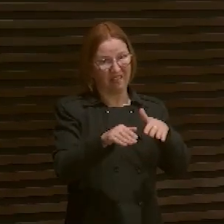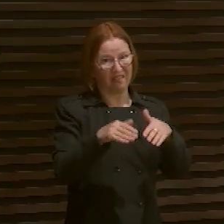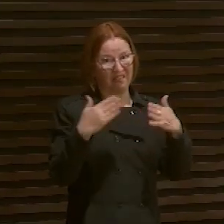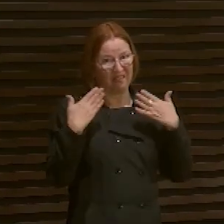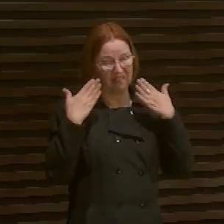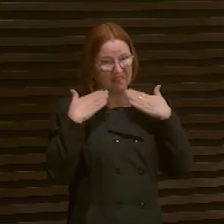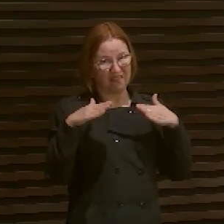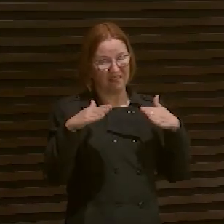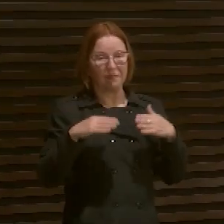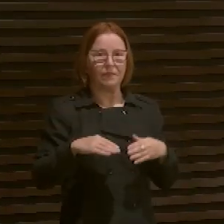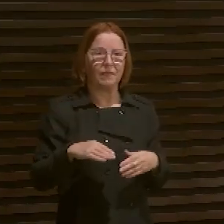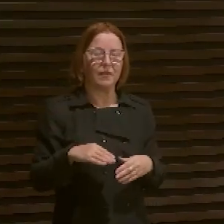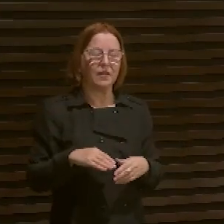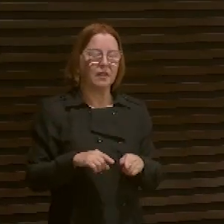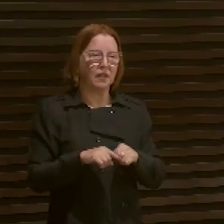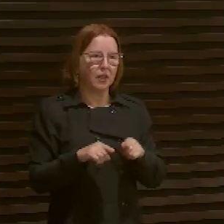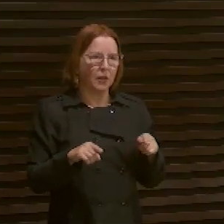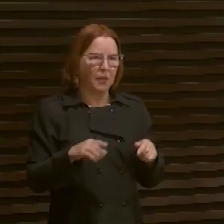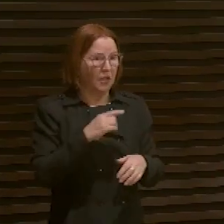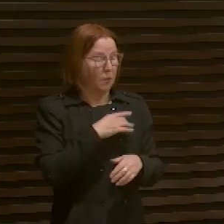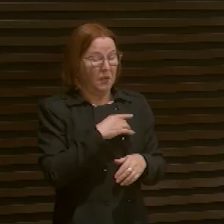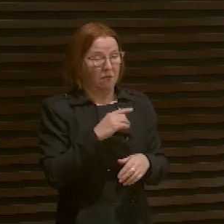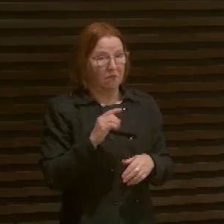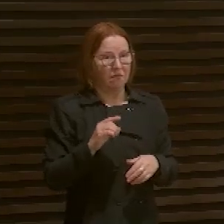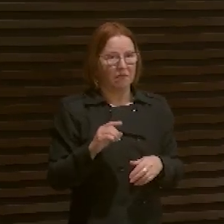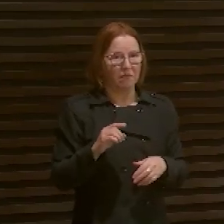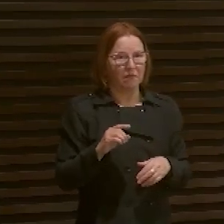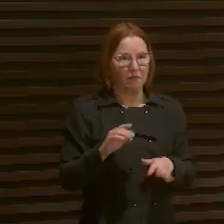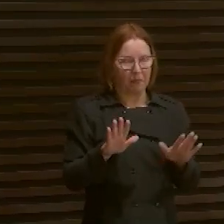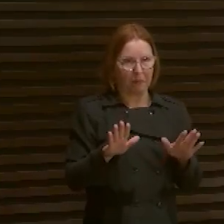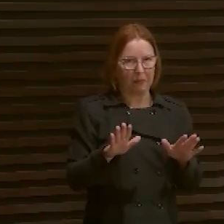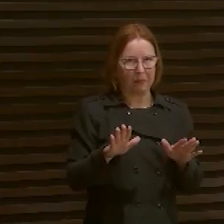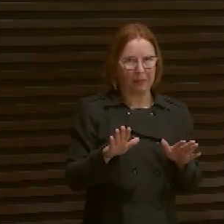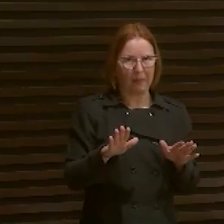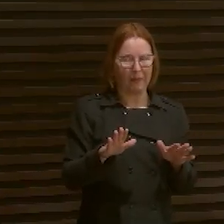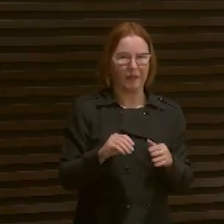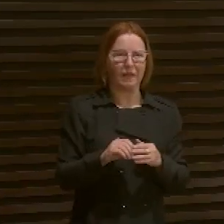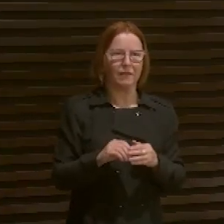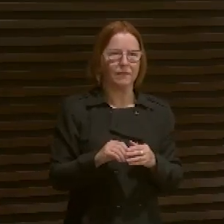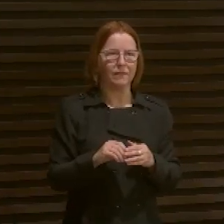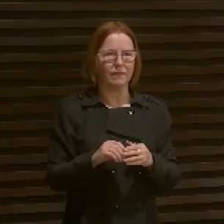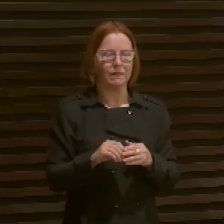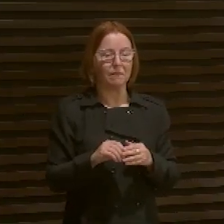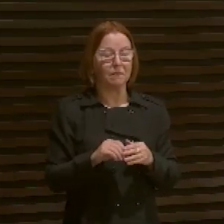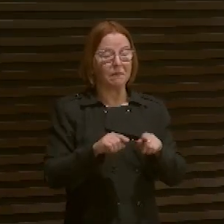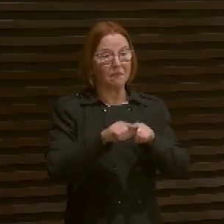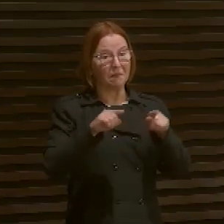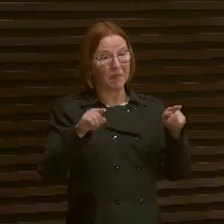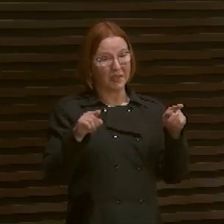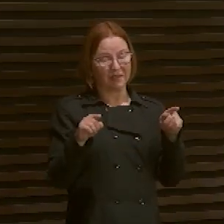foi o Pedro. Porque então, é como se ele dissesse assim, ops, me desconcentrei, deixa eu voltar. Não foi, irmãos.